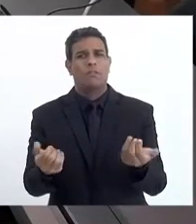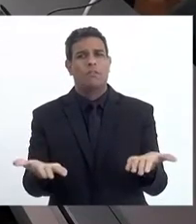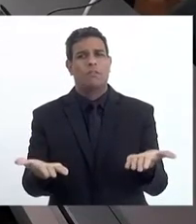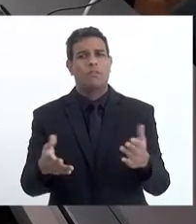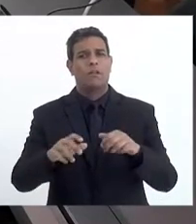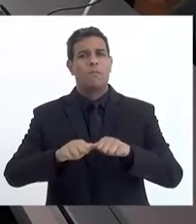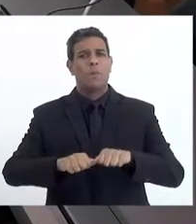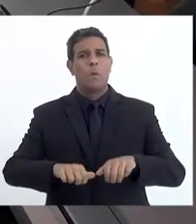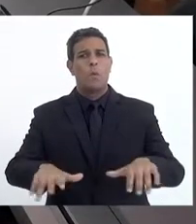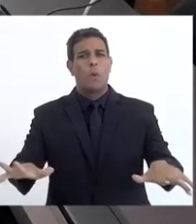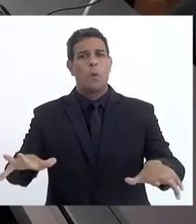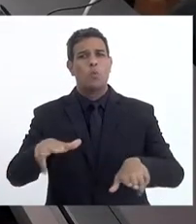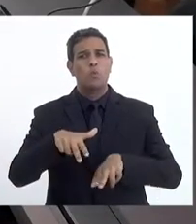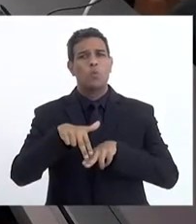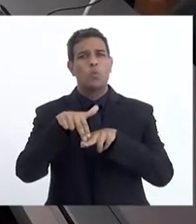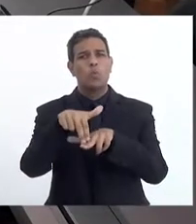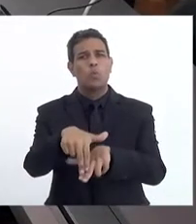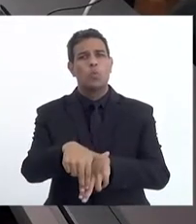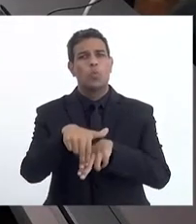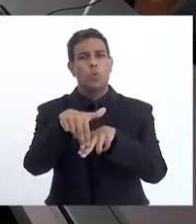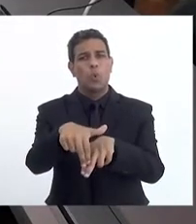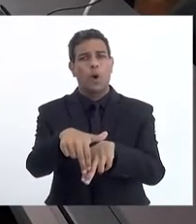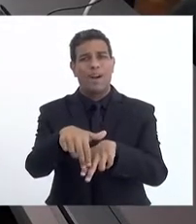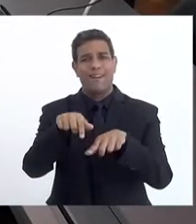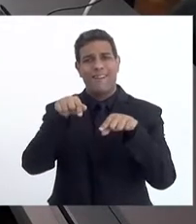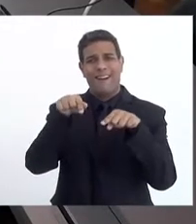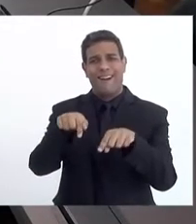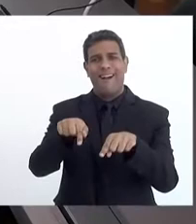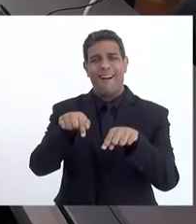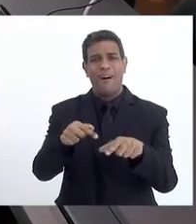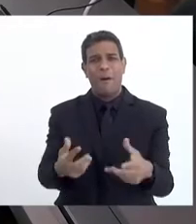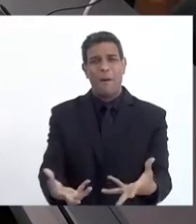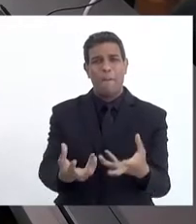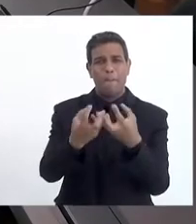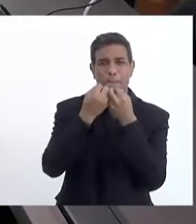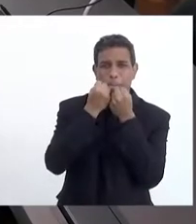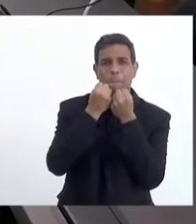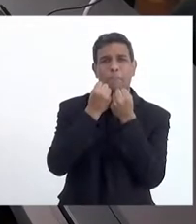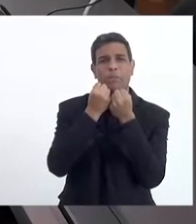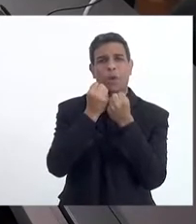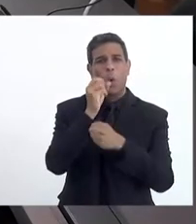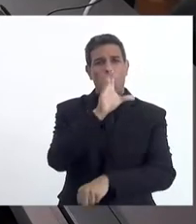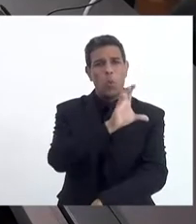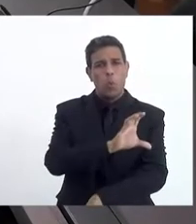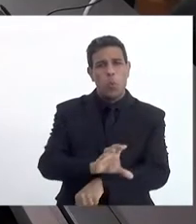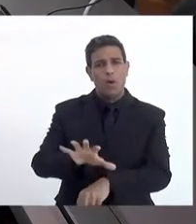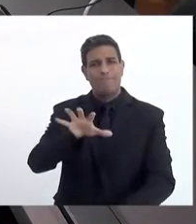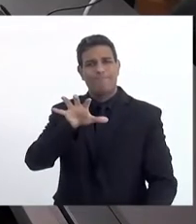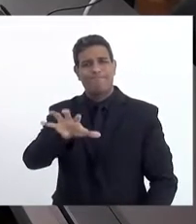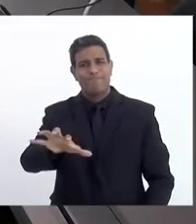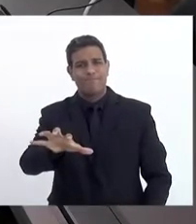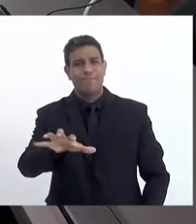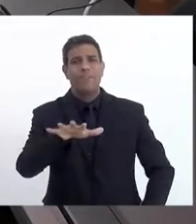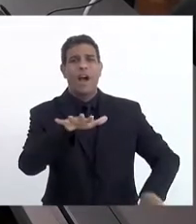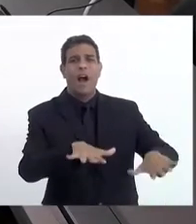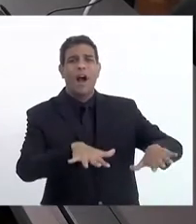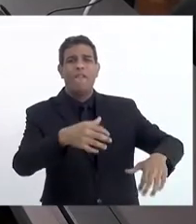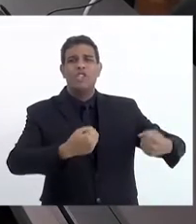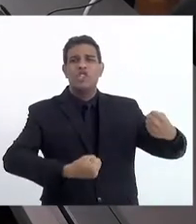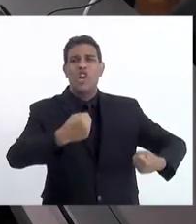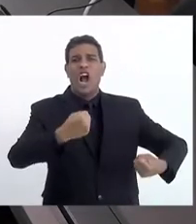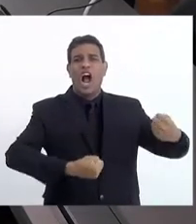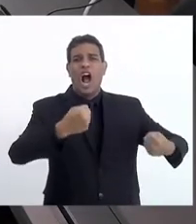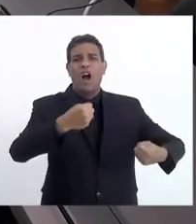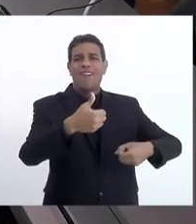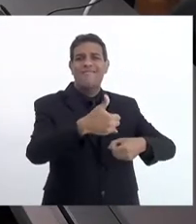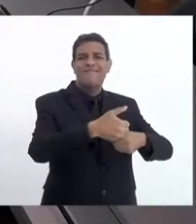E diferente, né? Se fosse patrimônio material a Fórmula 1, eu ia votar contrário, porque usa combustível fóssil, né? O surf